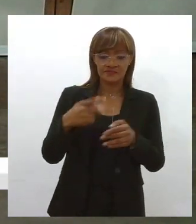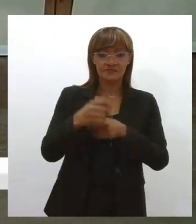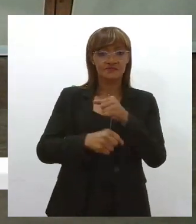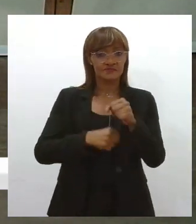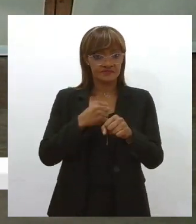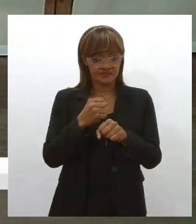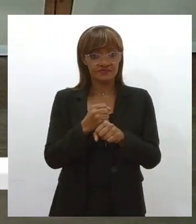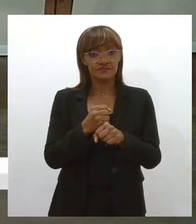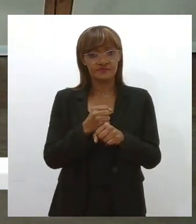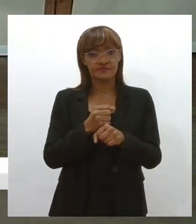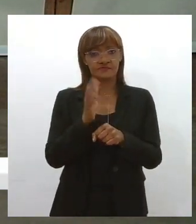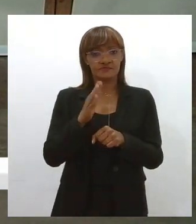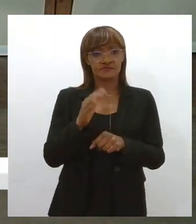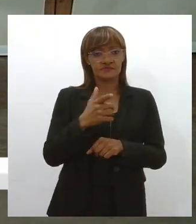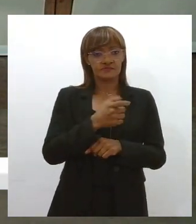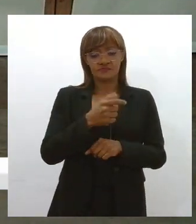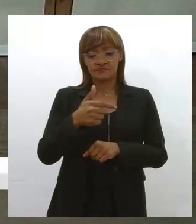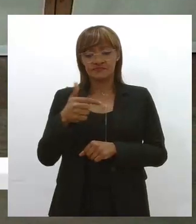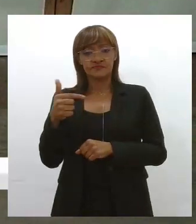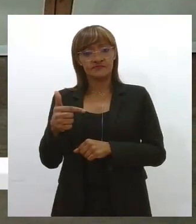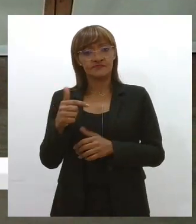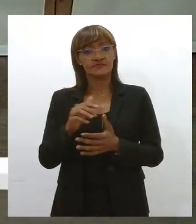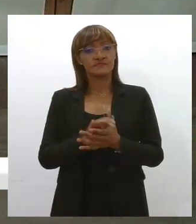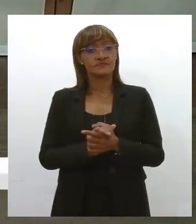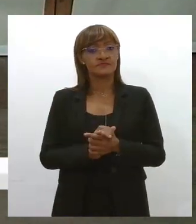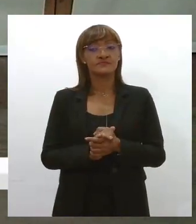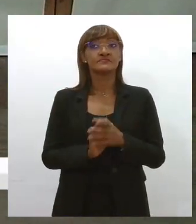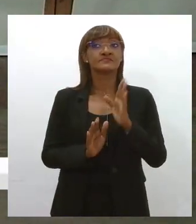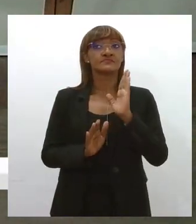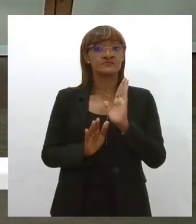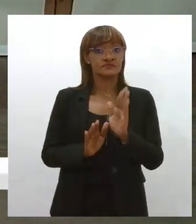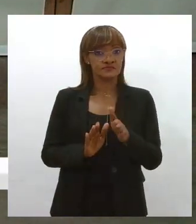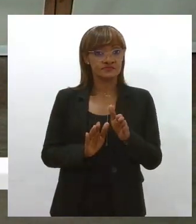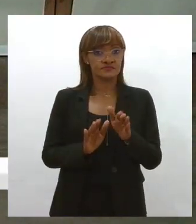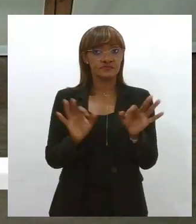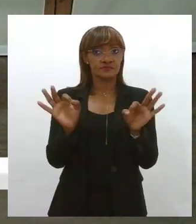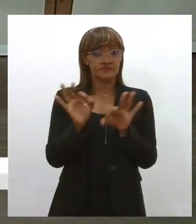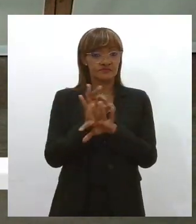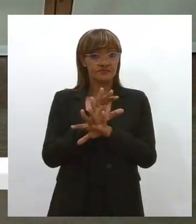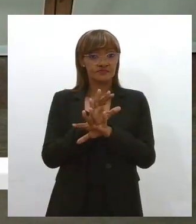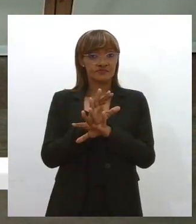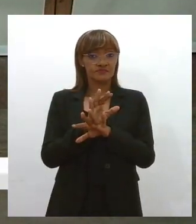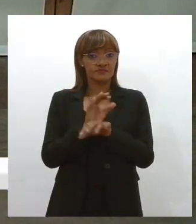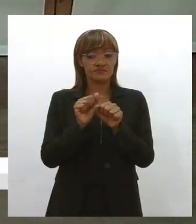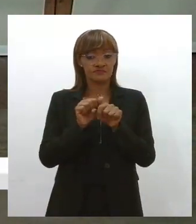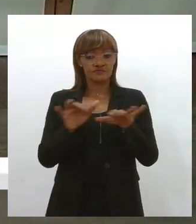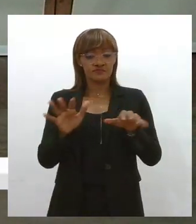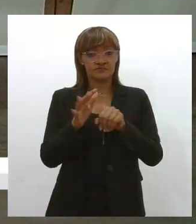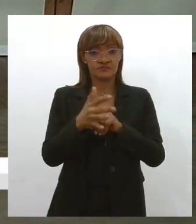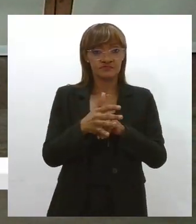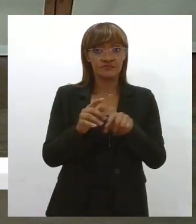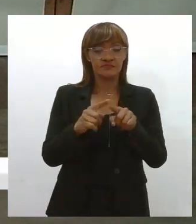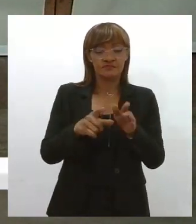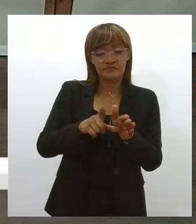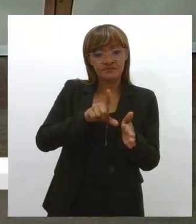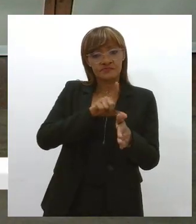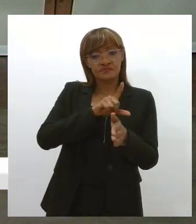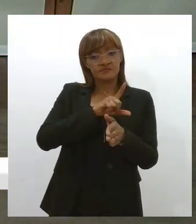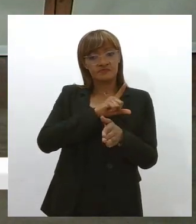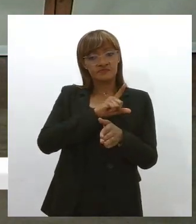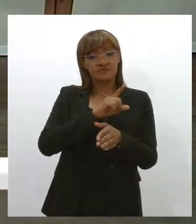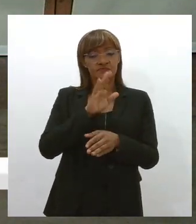lançou agora em 2022, né? Já depois do processo da pandemia. Durante a pandemia, o lidar